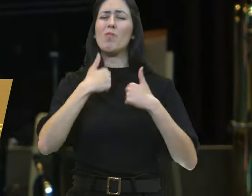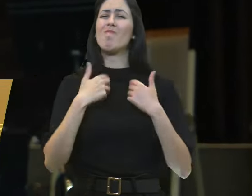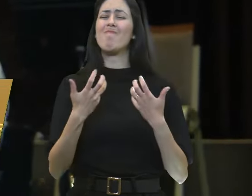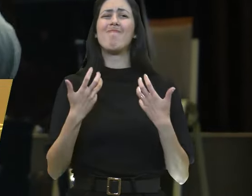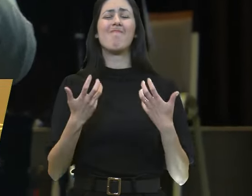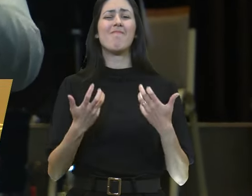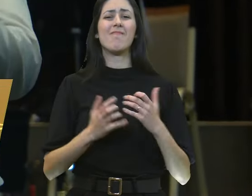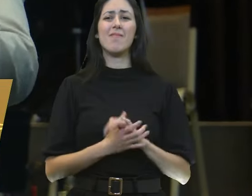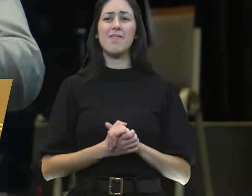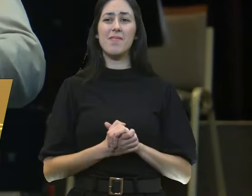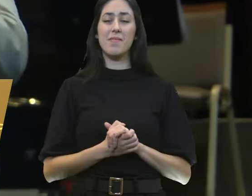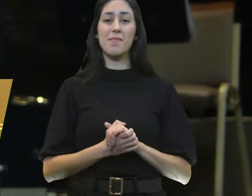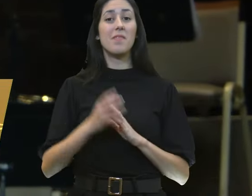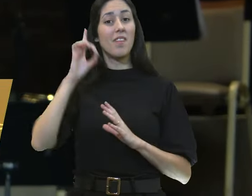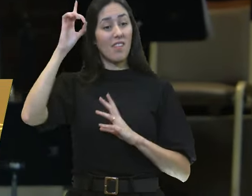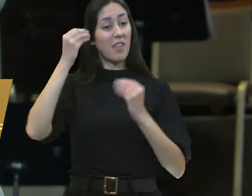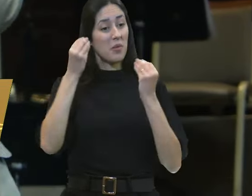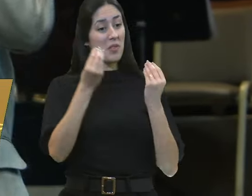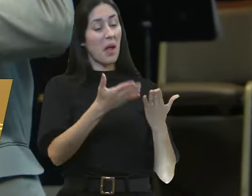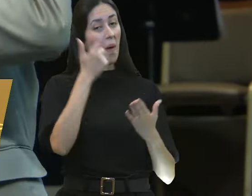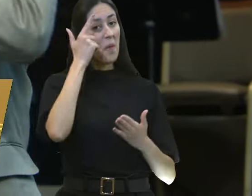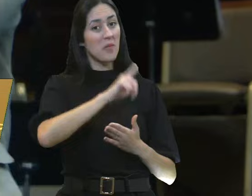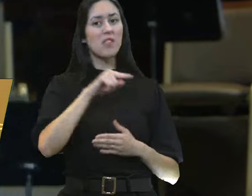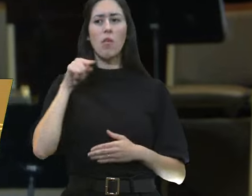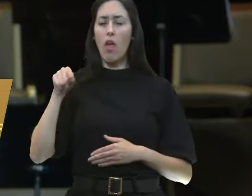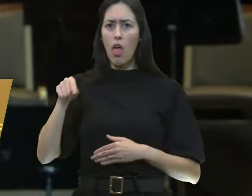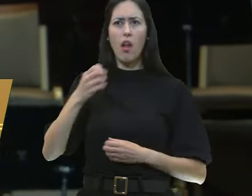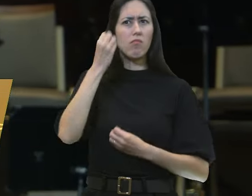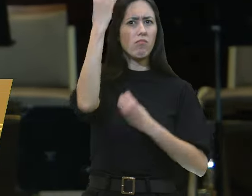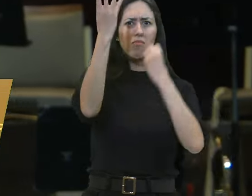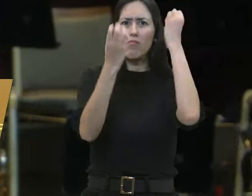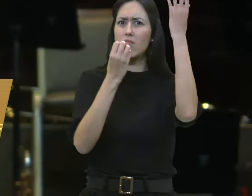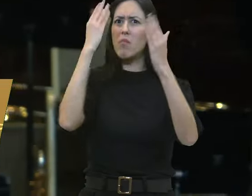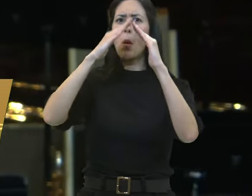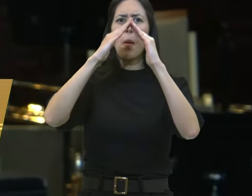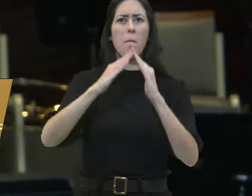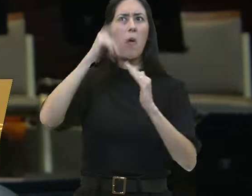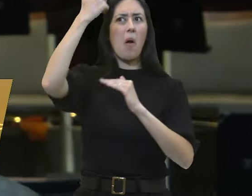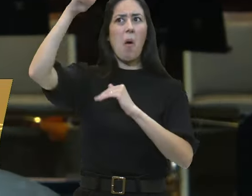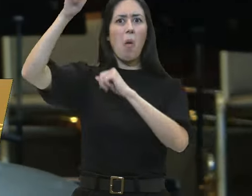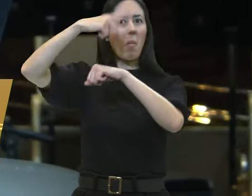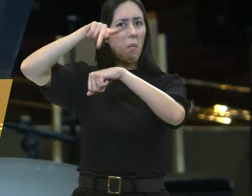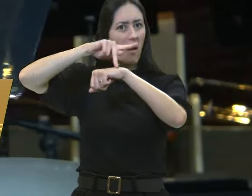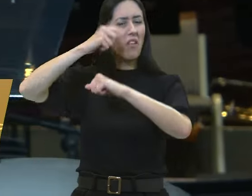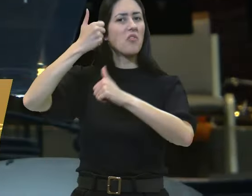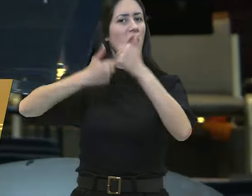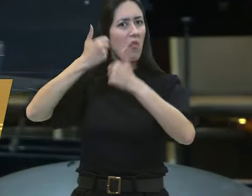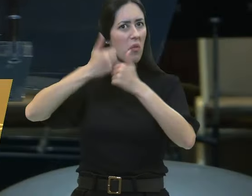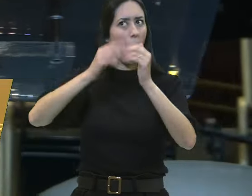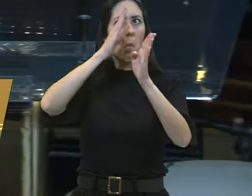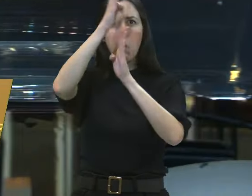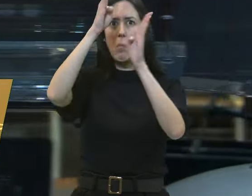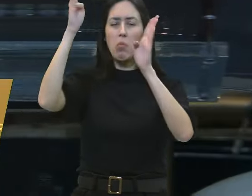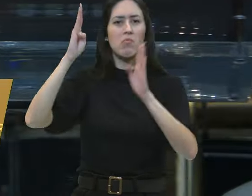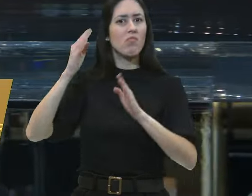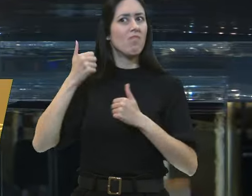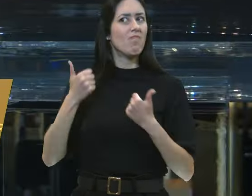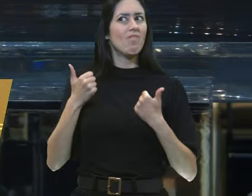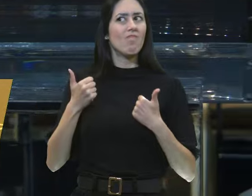E Deus concede o sonho, ele vai, faz viagem, mora no exterior durante algum tempo, tenta praticar o seu sonho, o futebol,